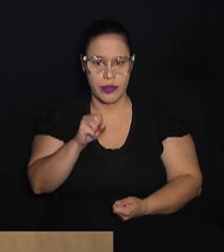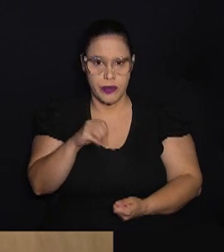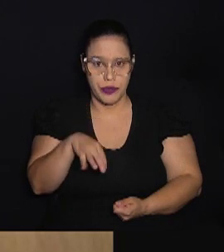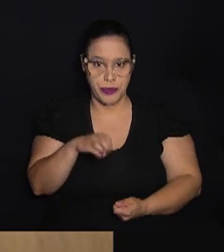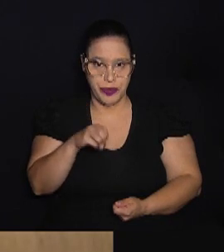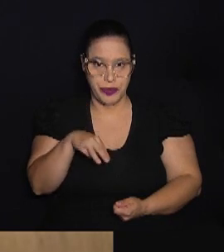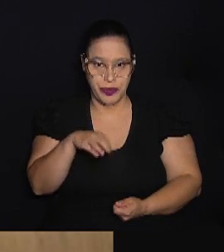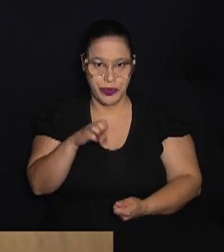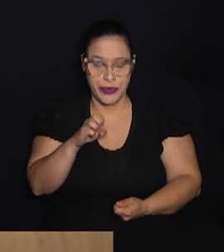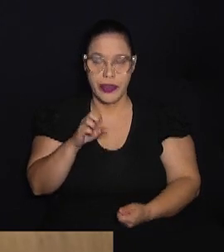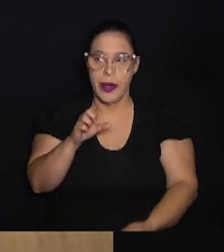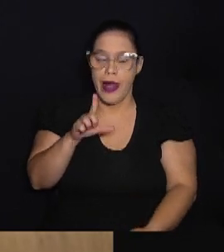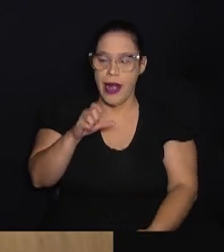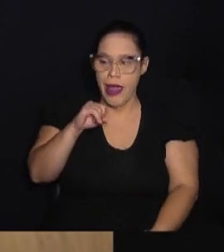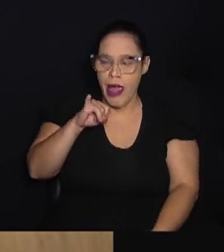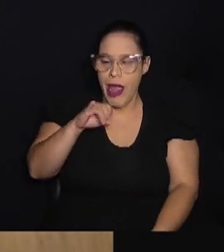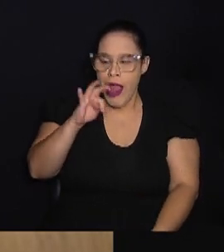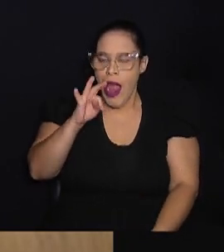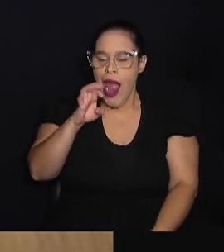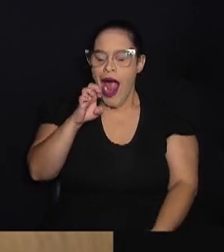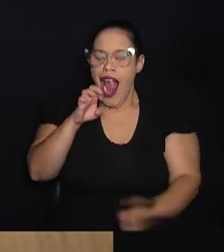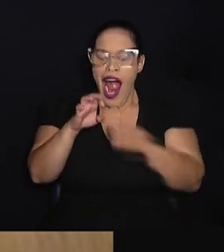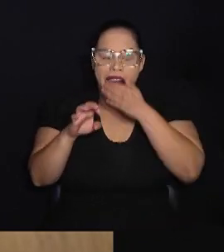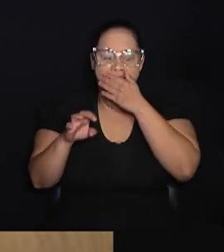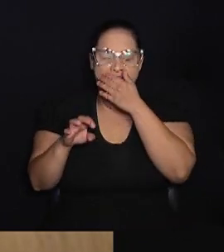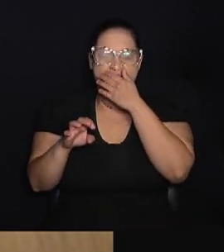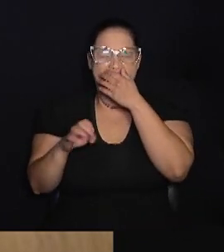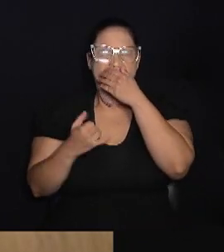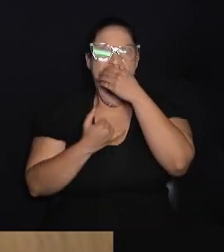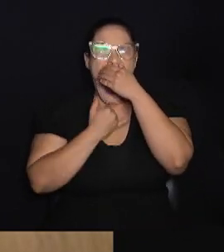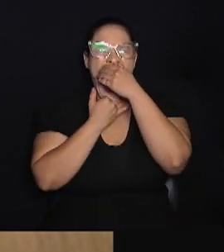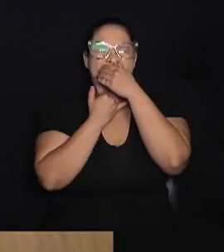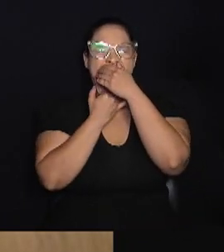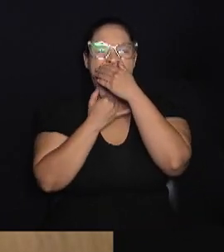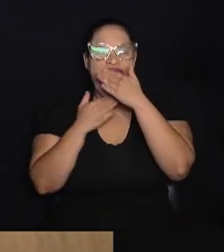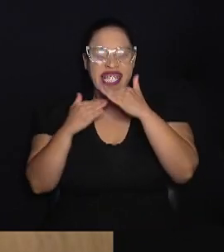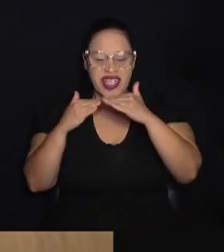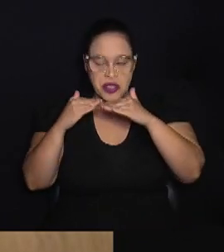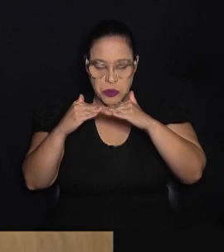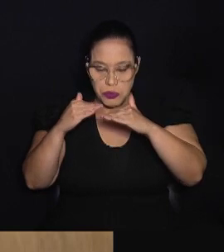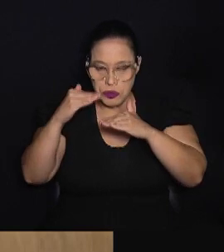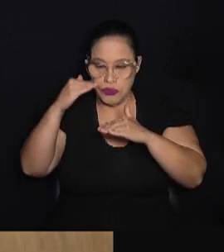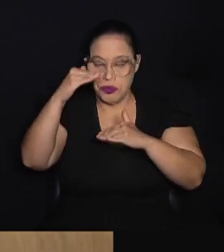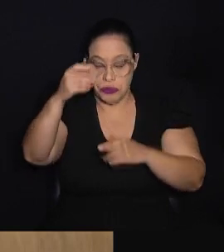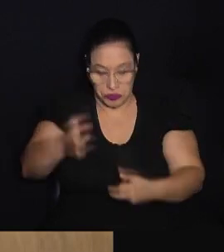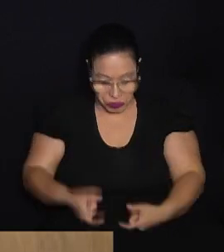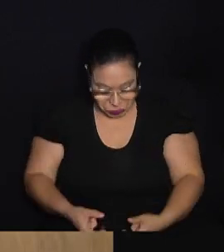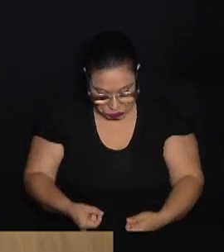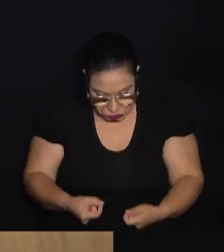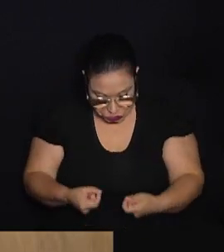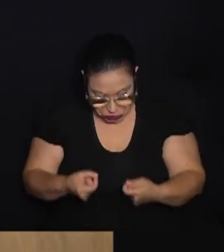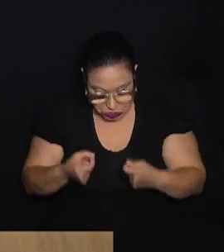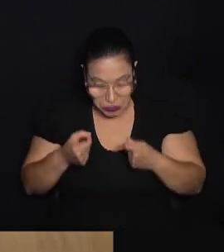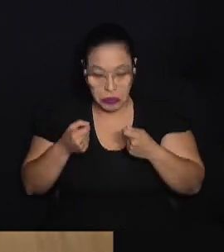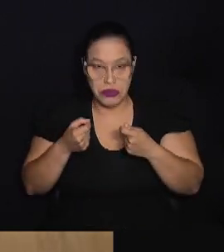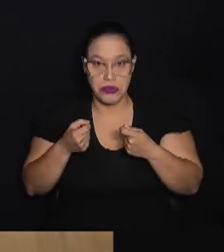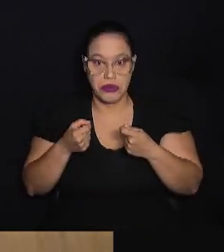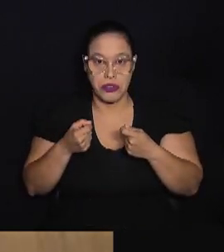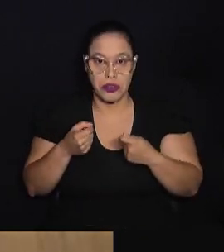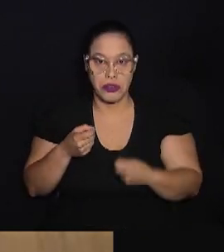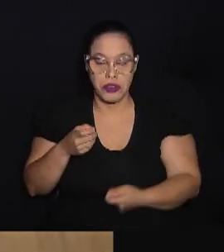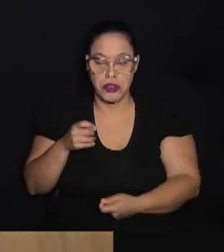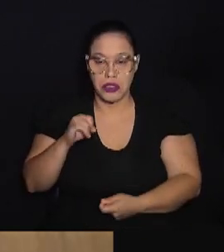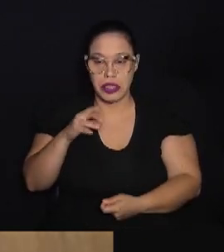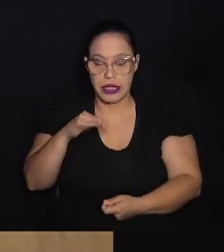síndrome de Lynch, que não só aumenta o risco de câncer de endométrio, como também aumenta o risco de câncer de